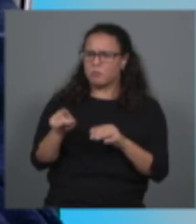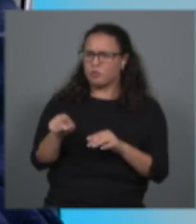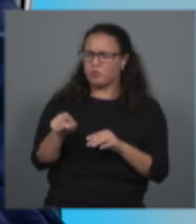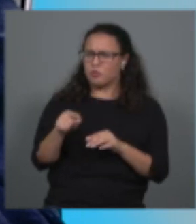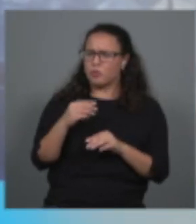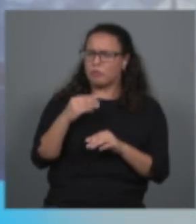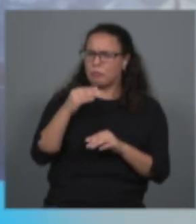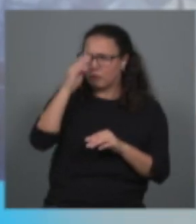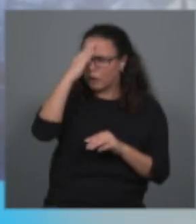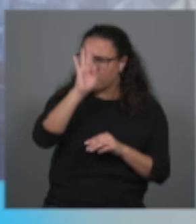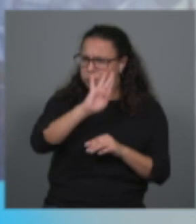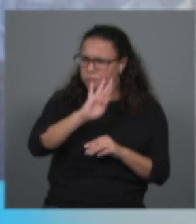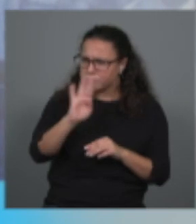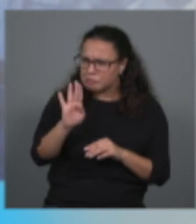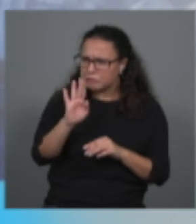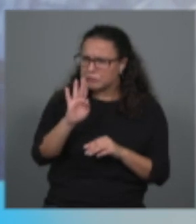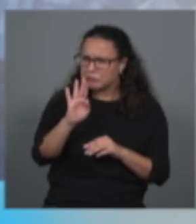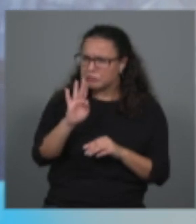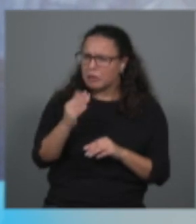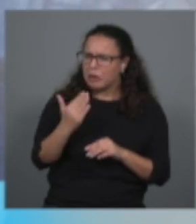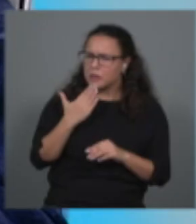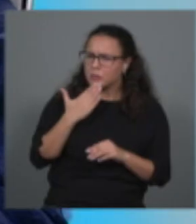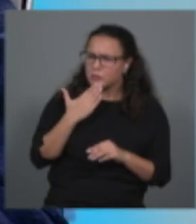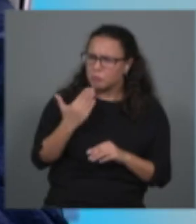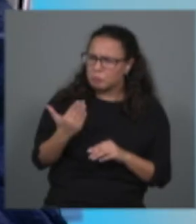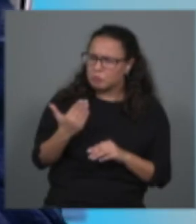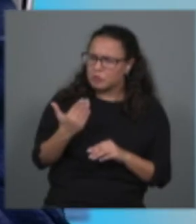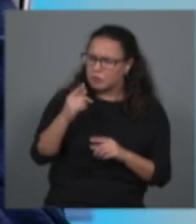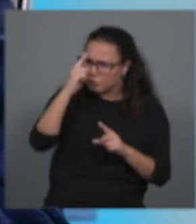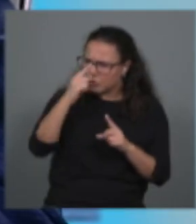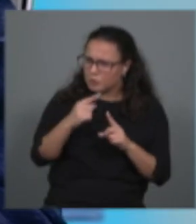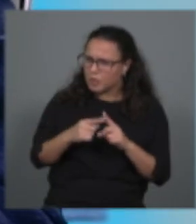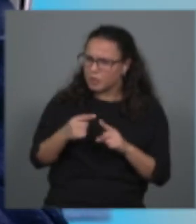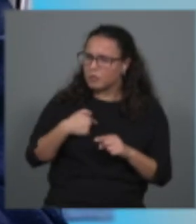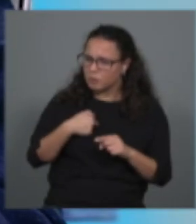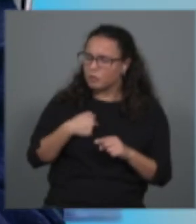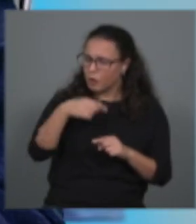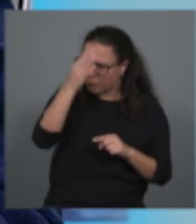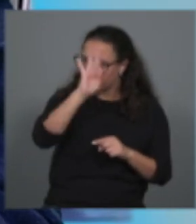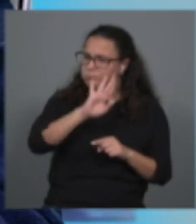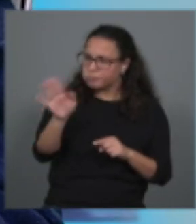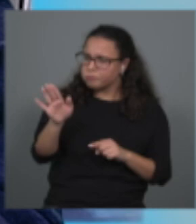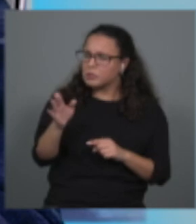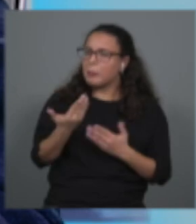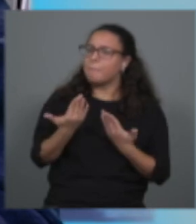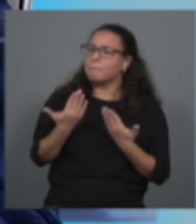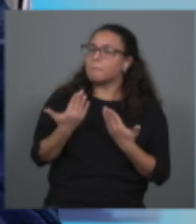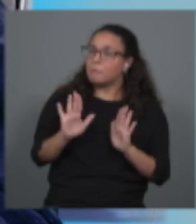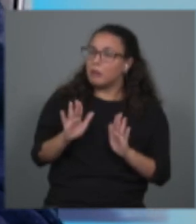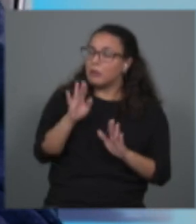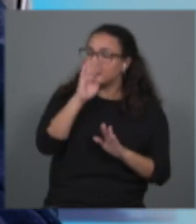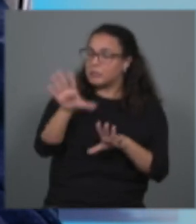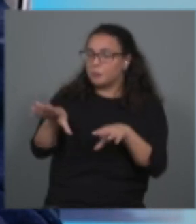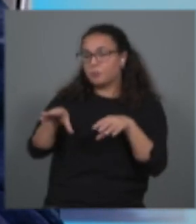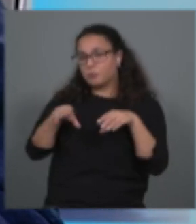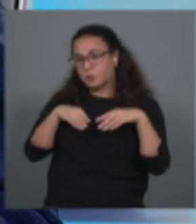pedir? Então os presos vão fugir, não fogem não, fique sossegado. Dê-me licença, eu vou com eles. E foi, e celebrou